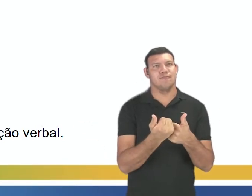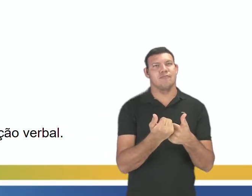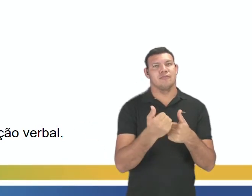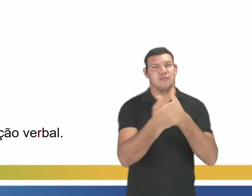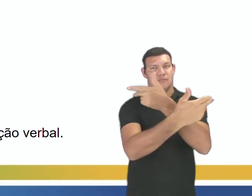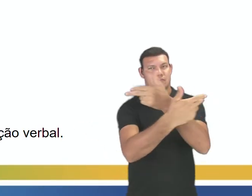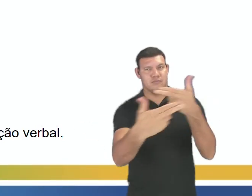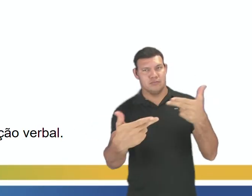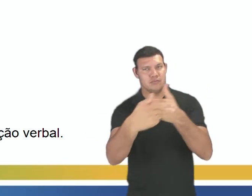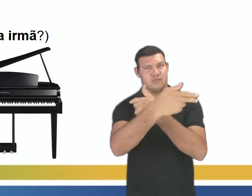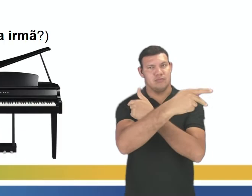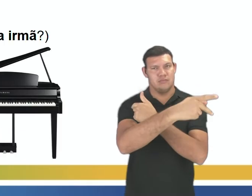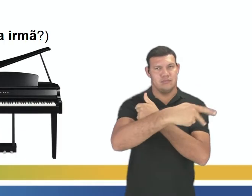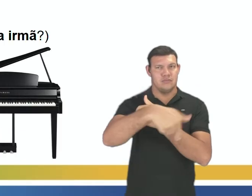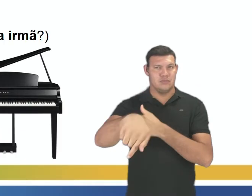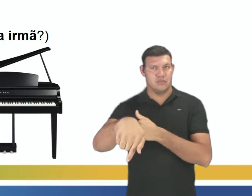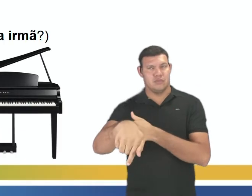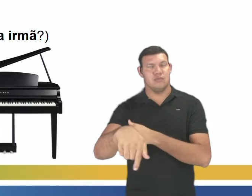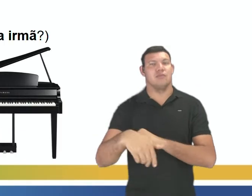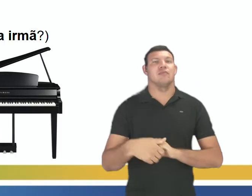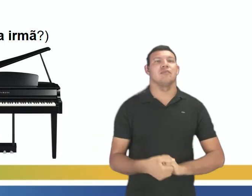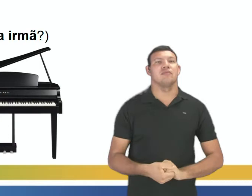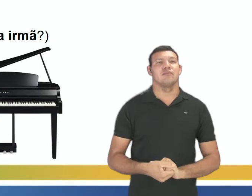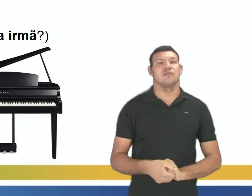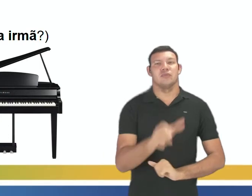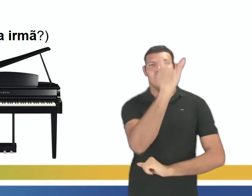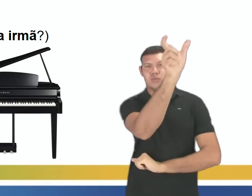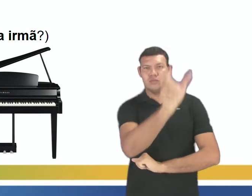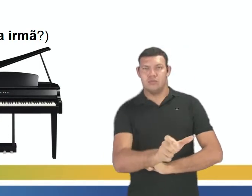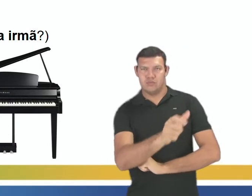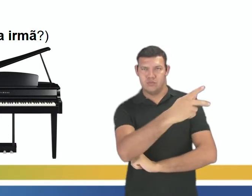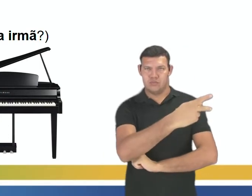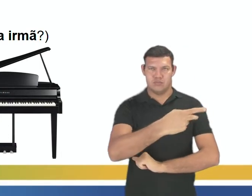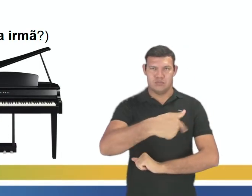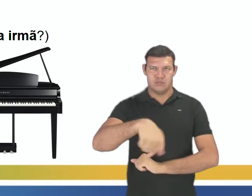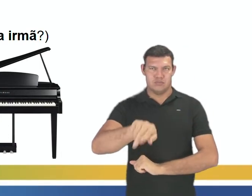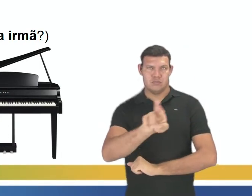subject pronoun. Okay, more examples here.